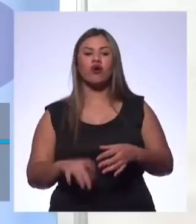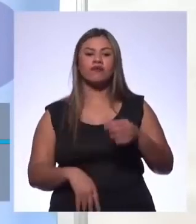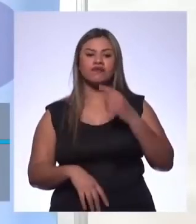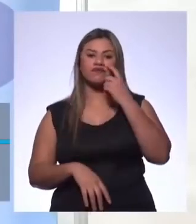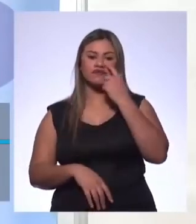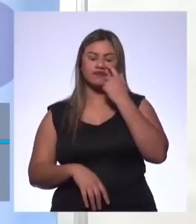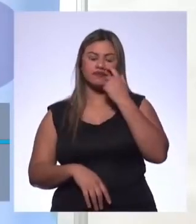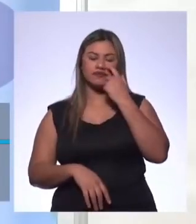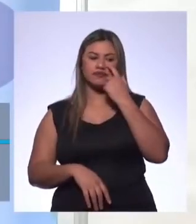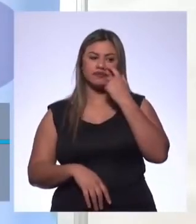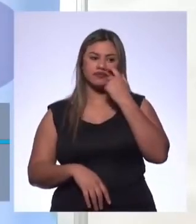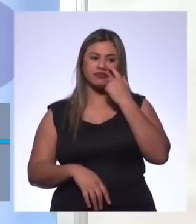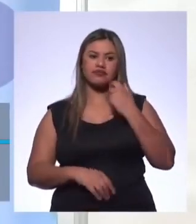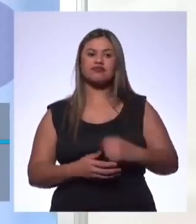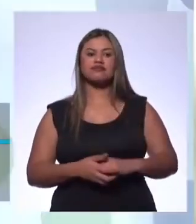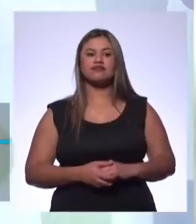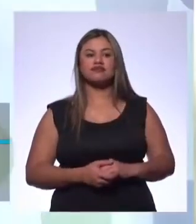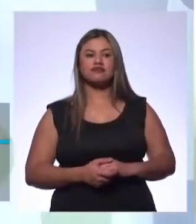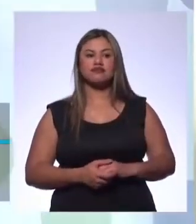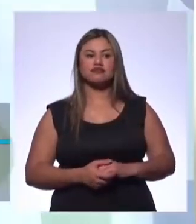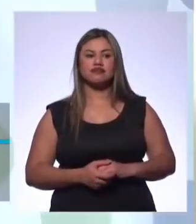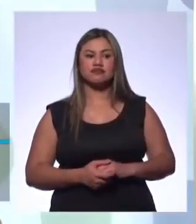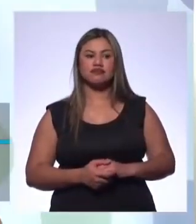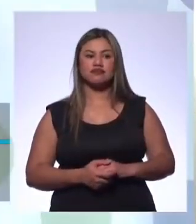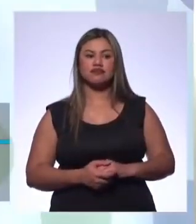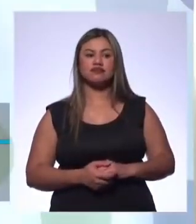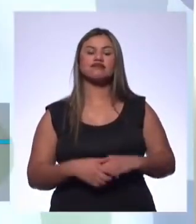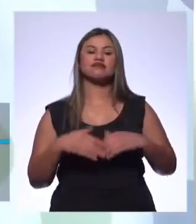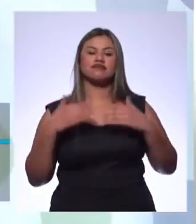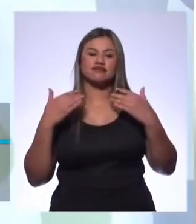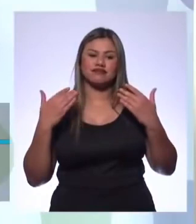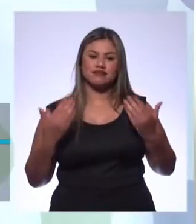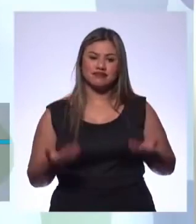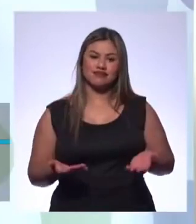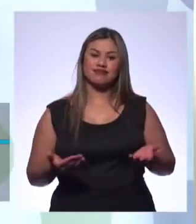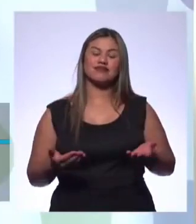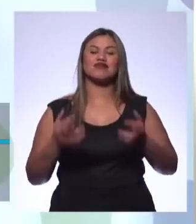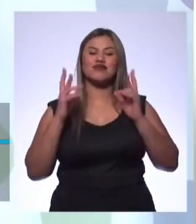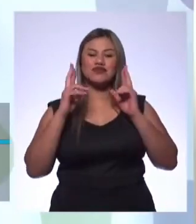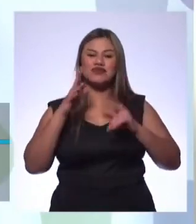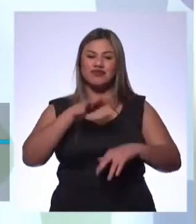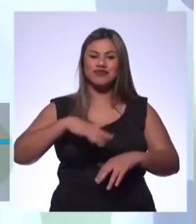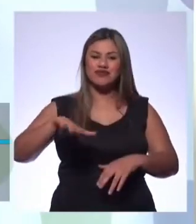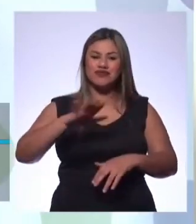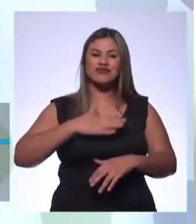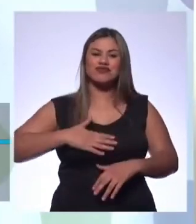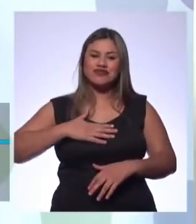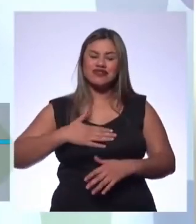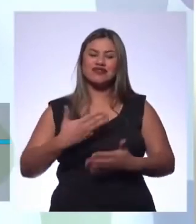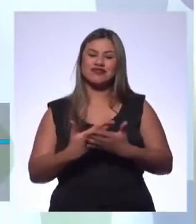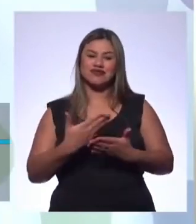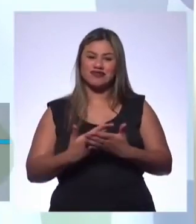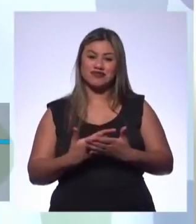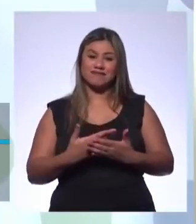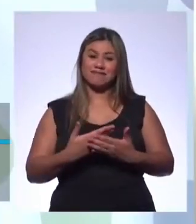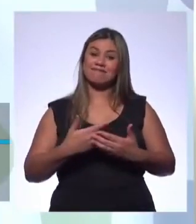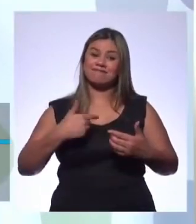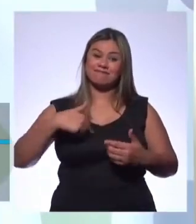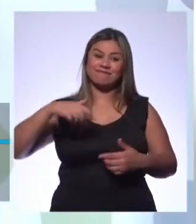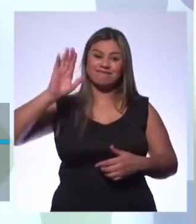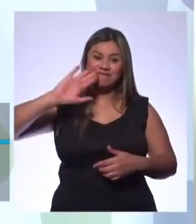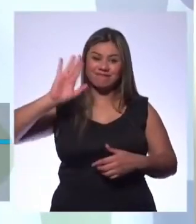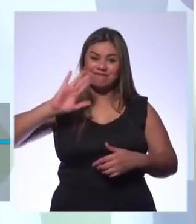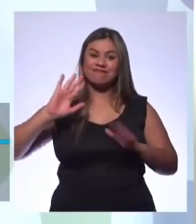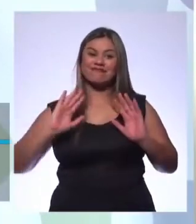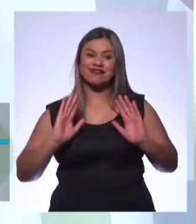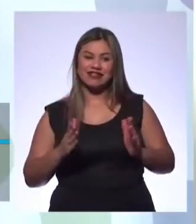essa questão aí. Tudo bem? Bom, gente, eu espero que vocês tenham gostado da aula, tá? Eu vou ficar por aqui.